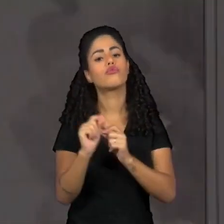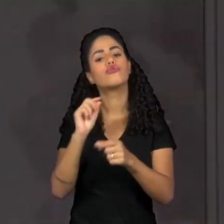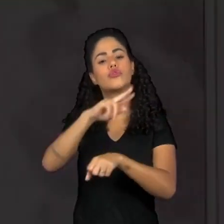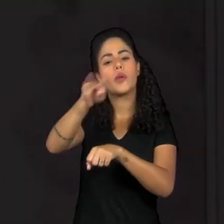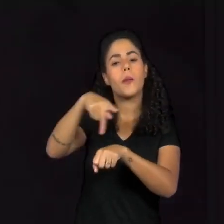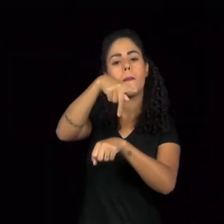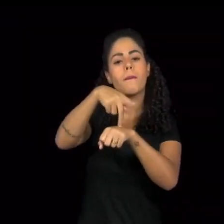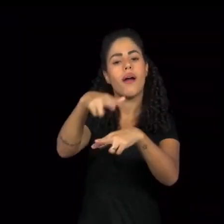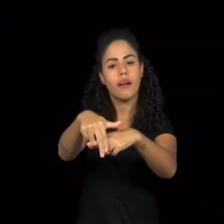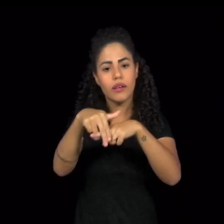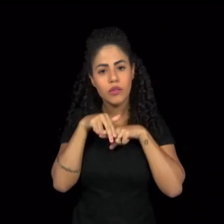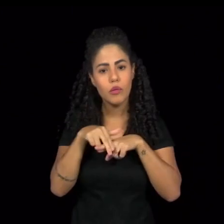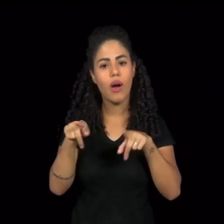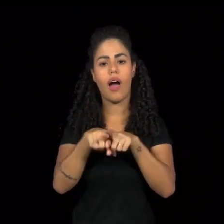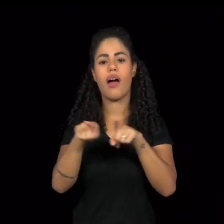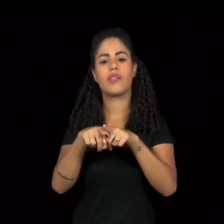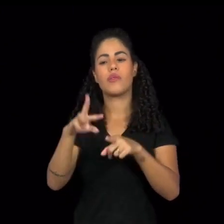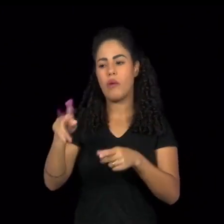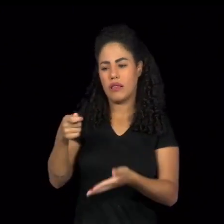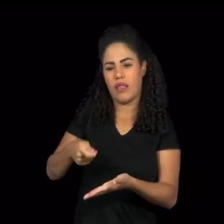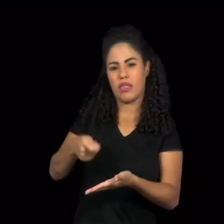conta da ocupação austríaca.